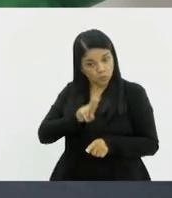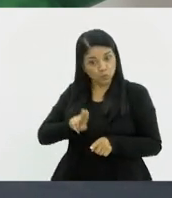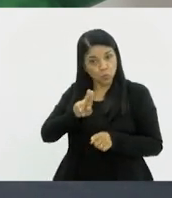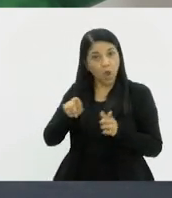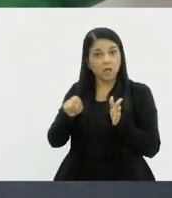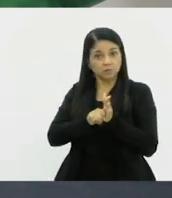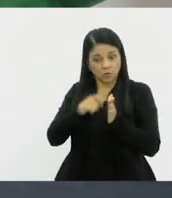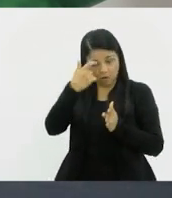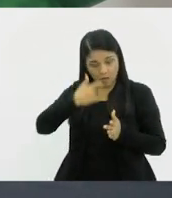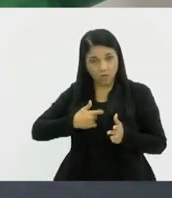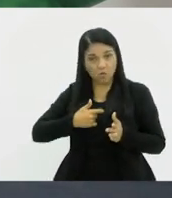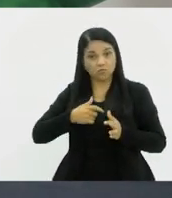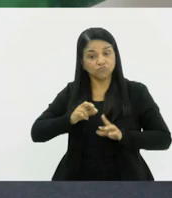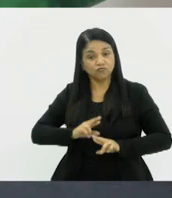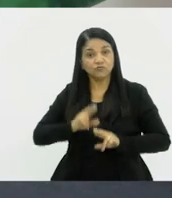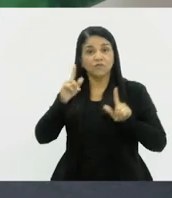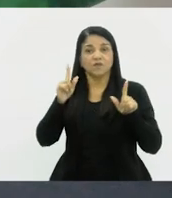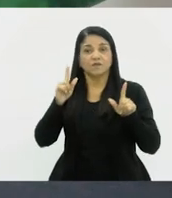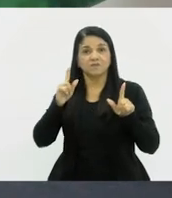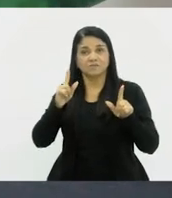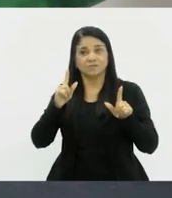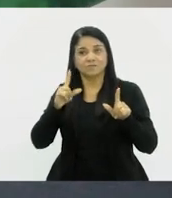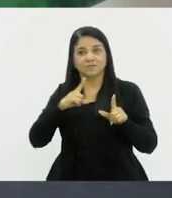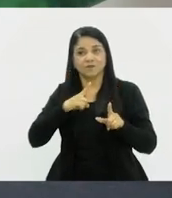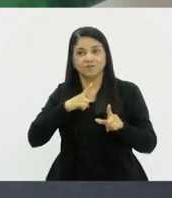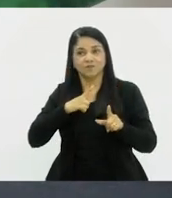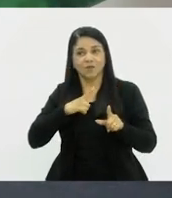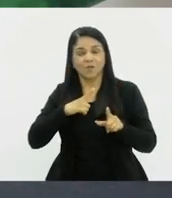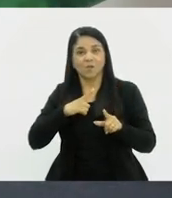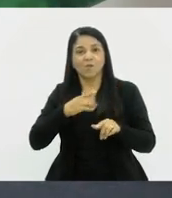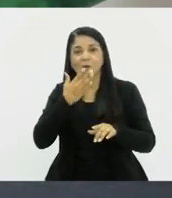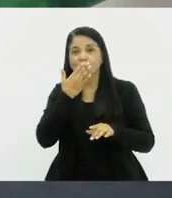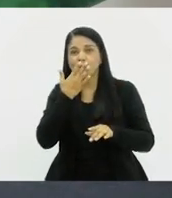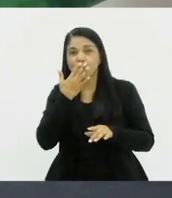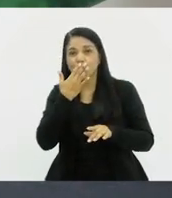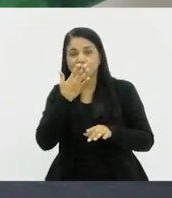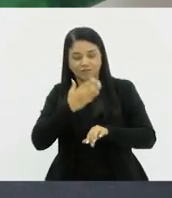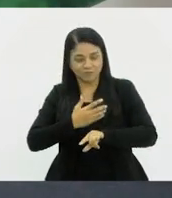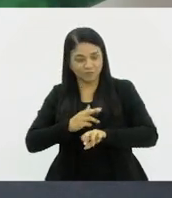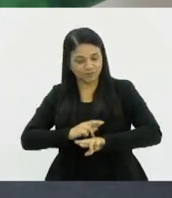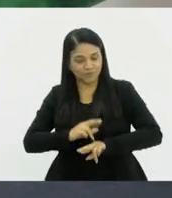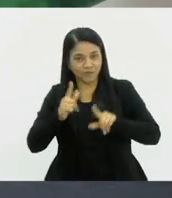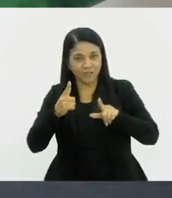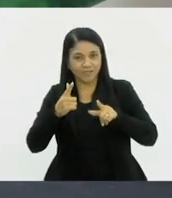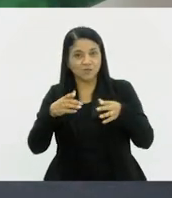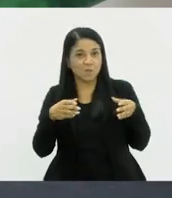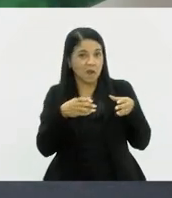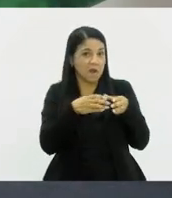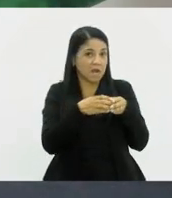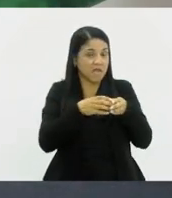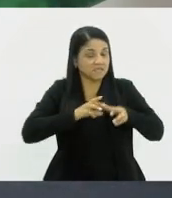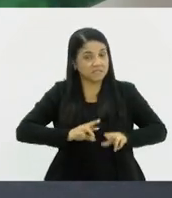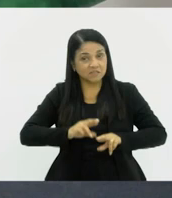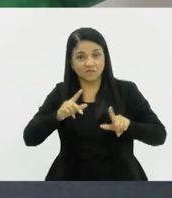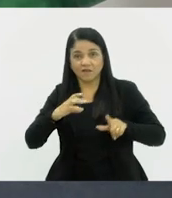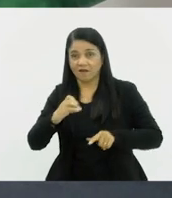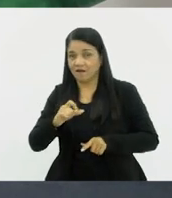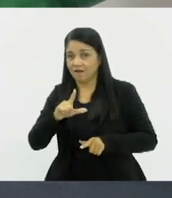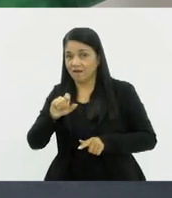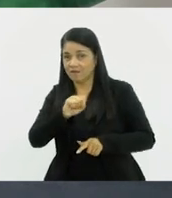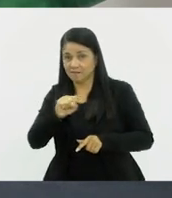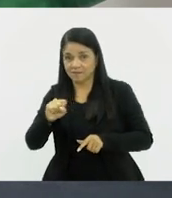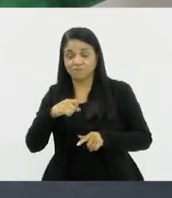um usuário de drogas diferentes né eu tenho uma cor específica eu tenho uma classe específica e eu tenho um